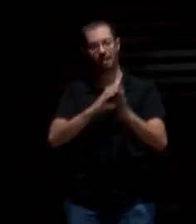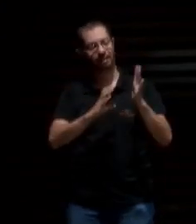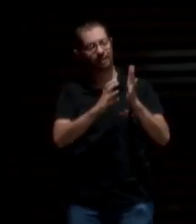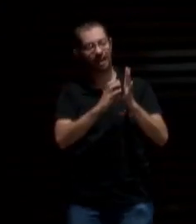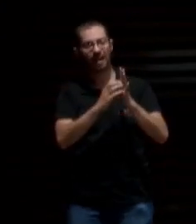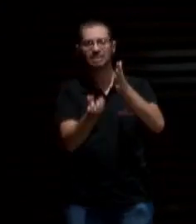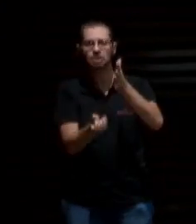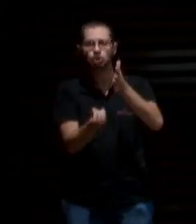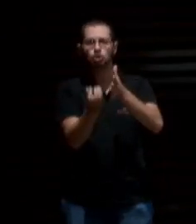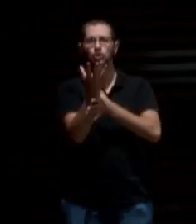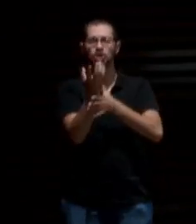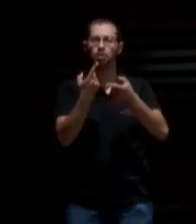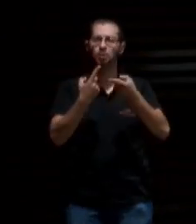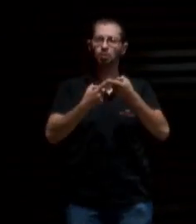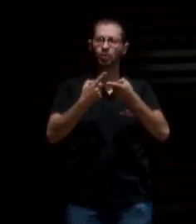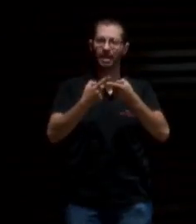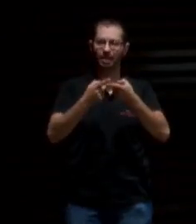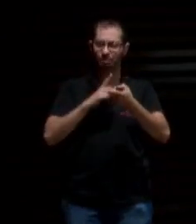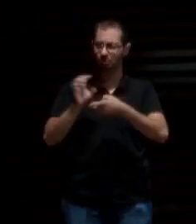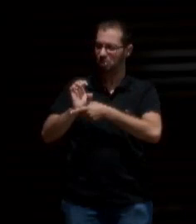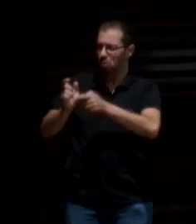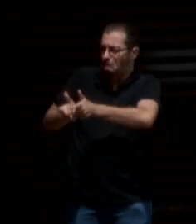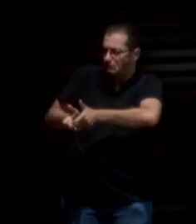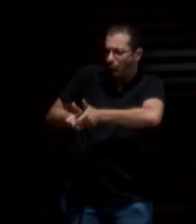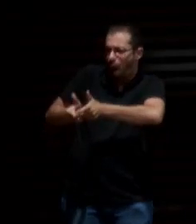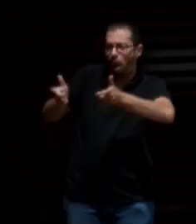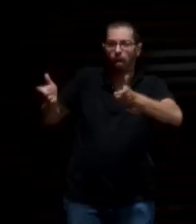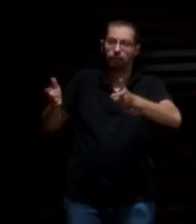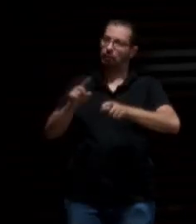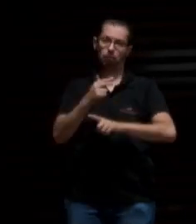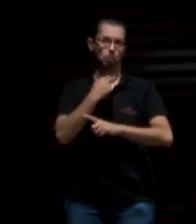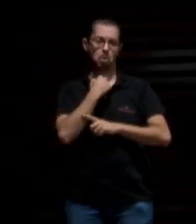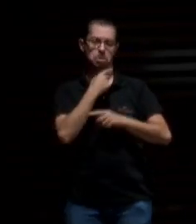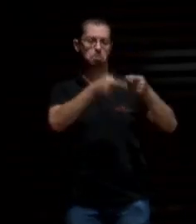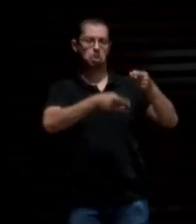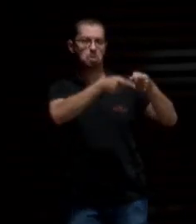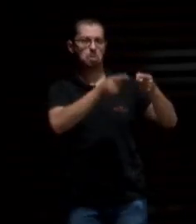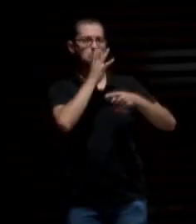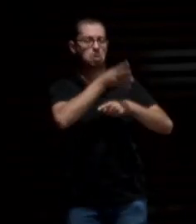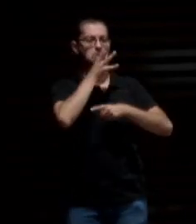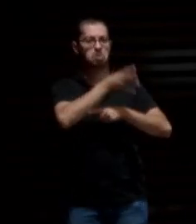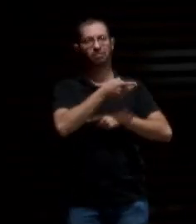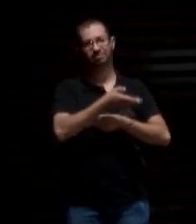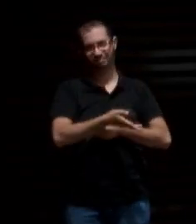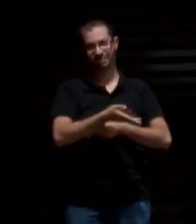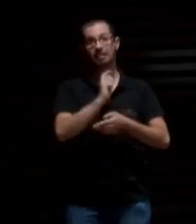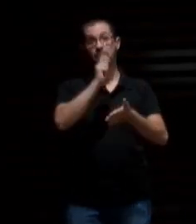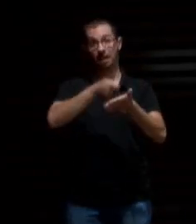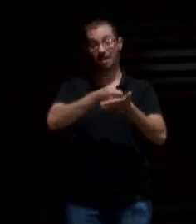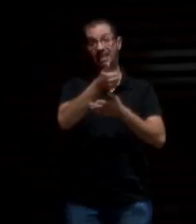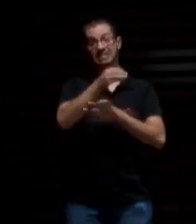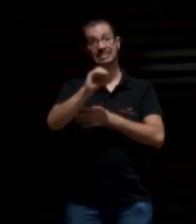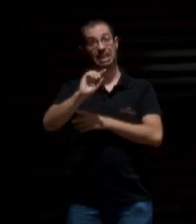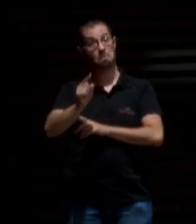decorrência da explosão da homossexualidade, ela não pode. Foi condenada a pagar R$100 mil